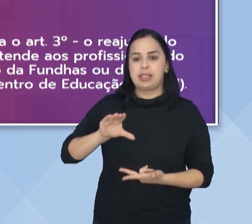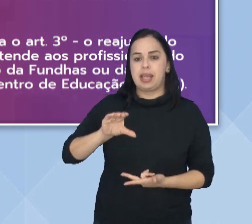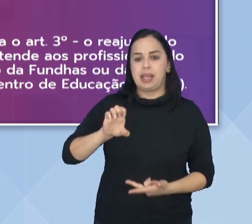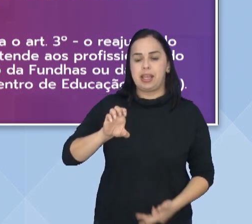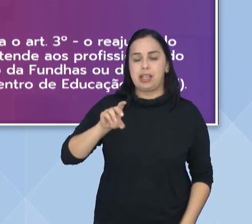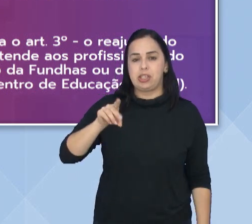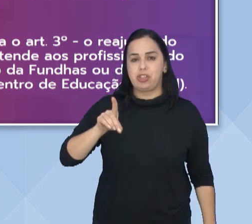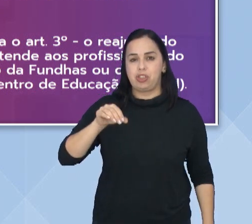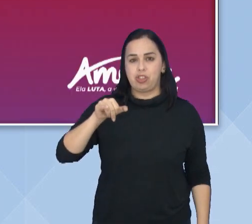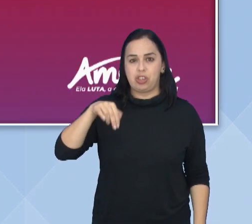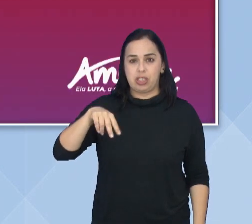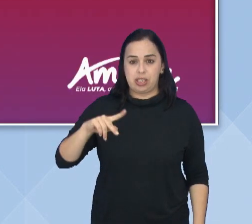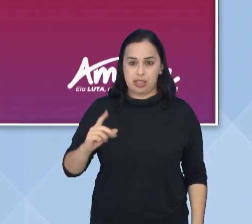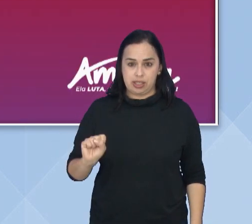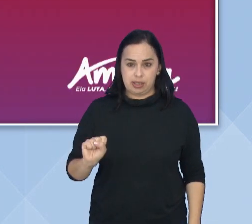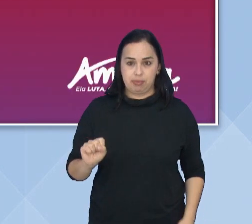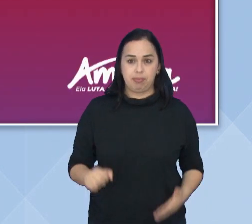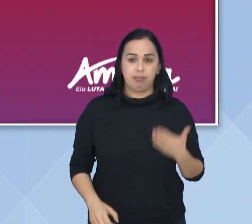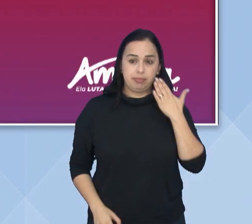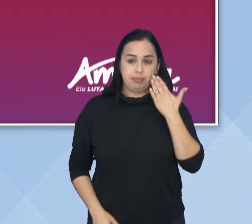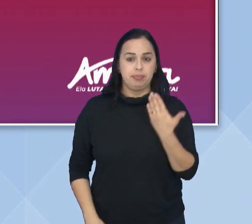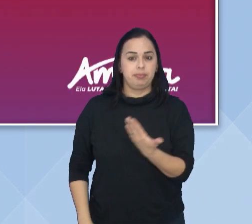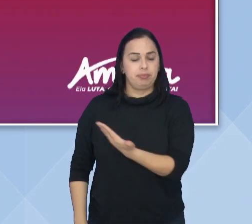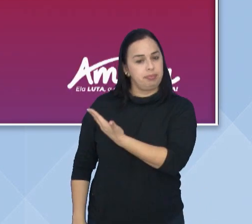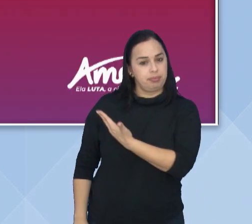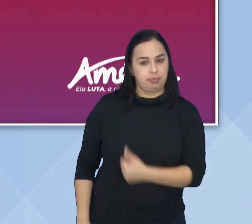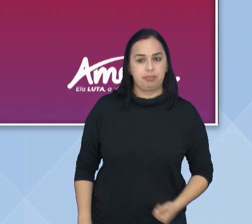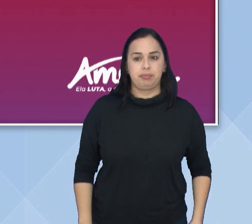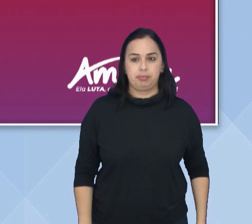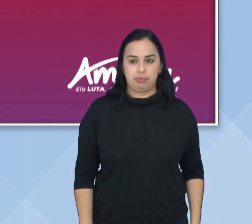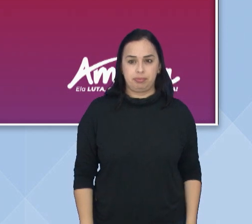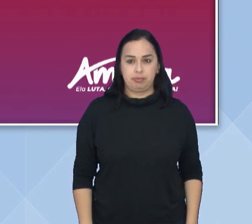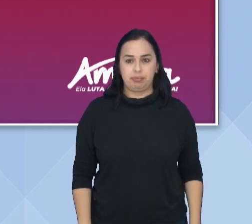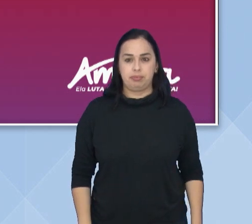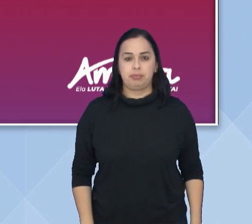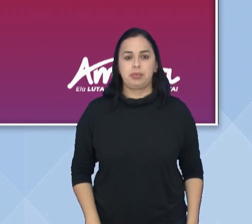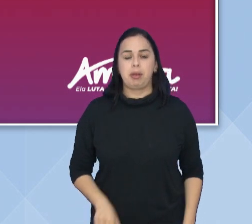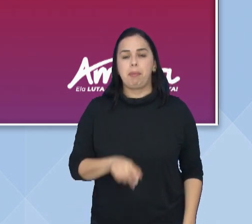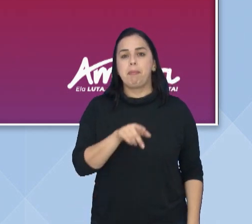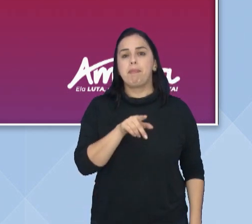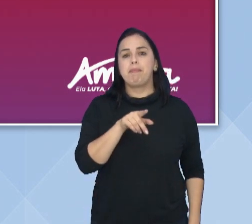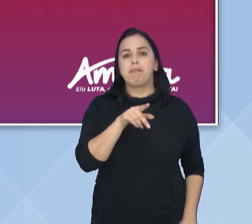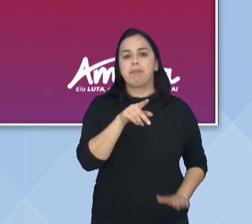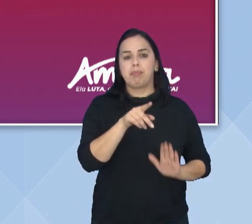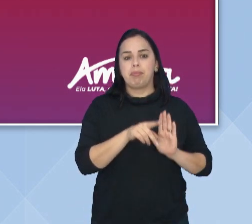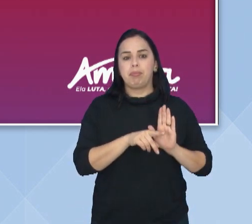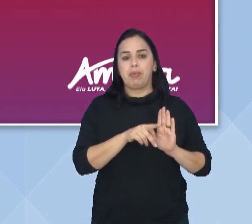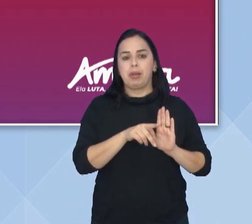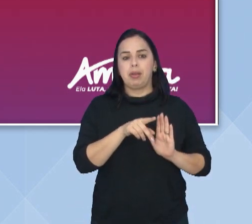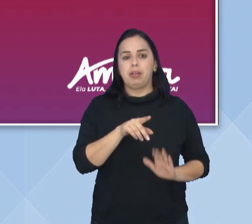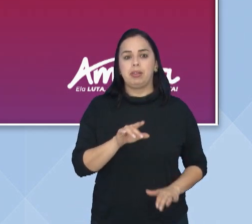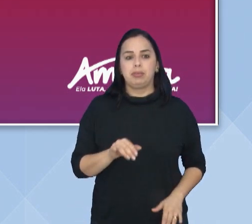dos Campos. Próxima. O estudo do PLC, aqui a tabela...